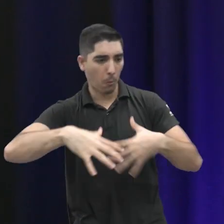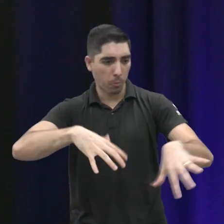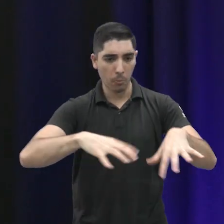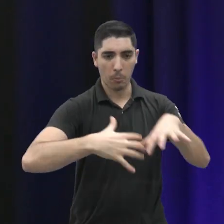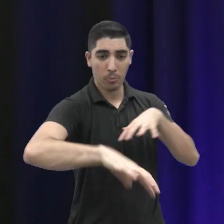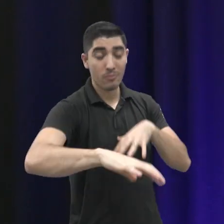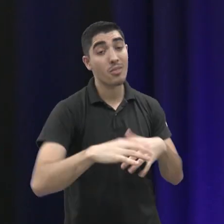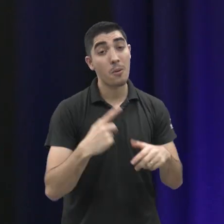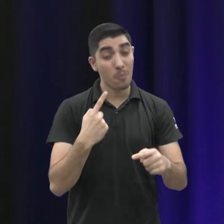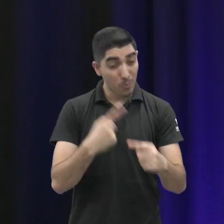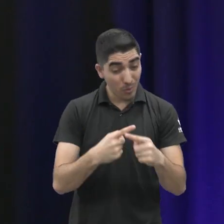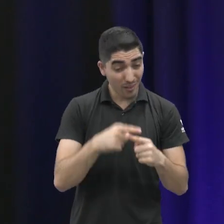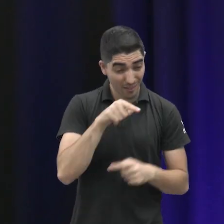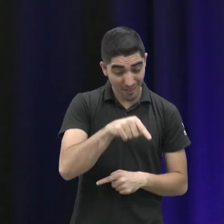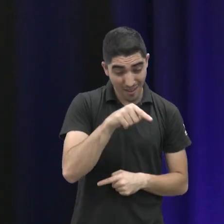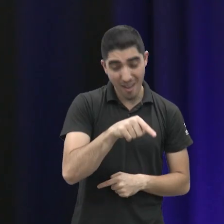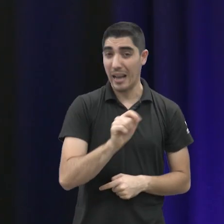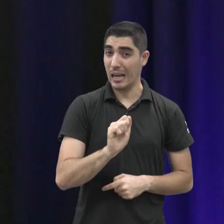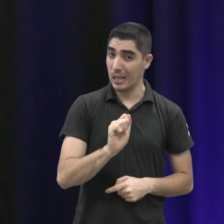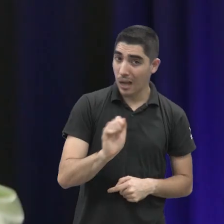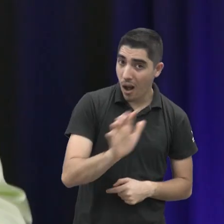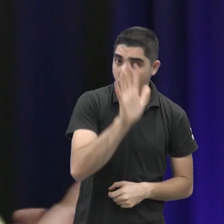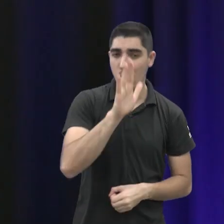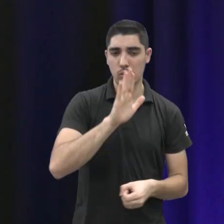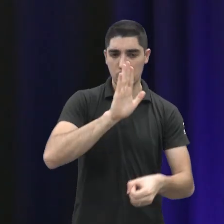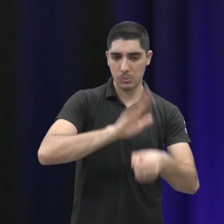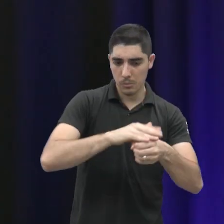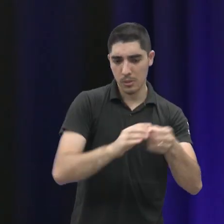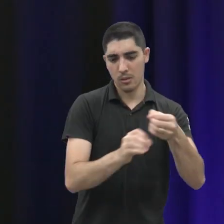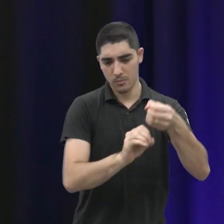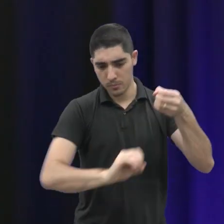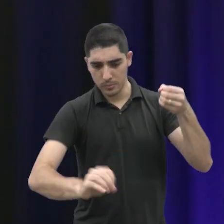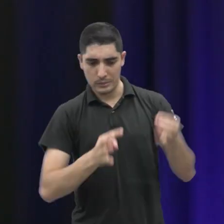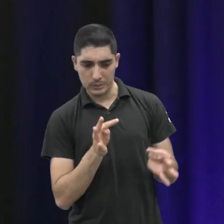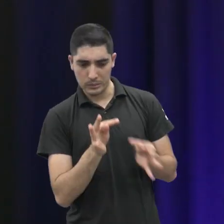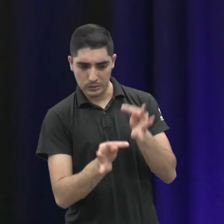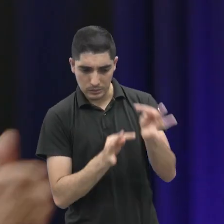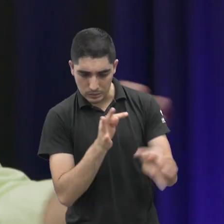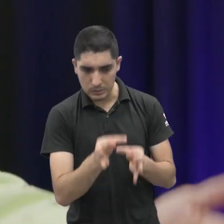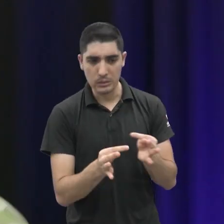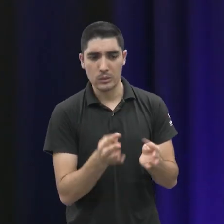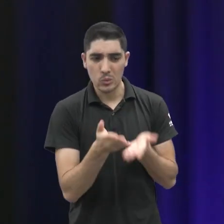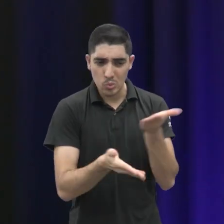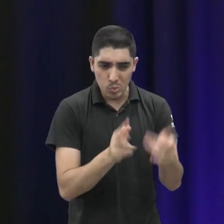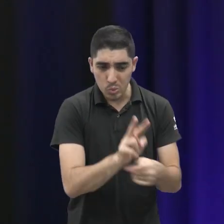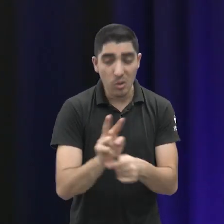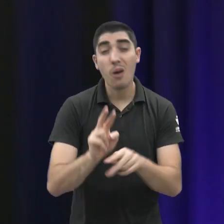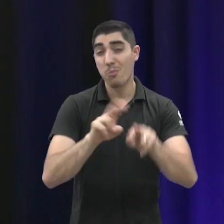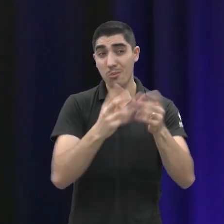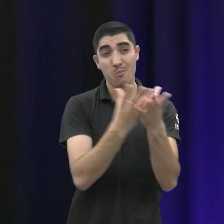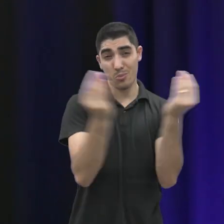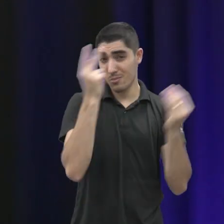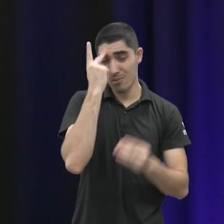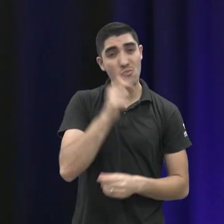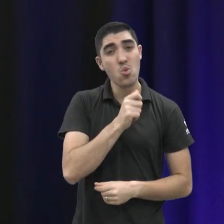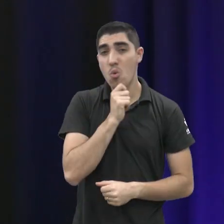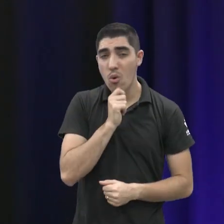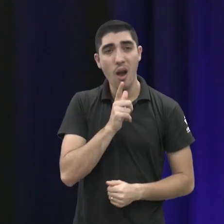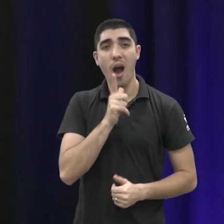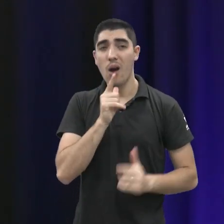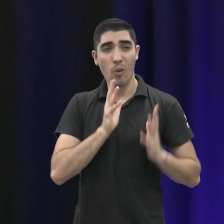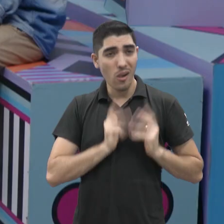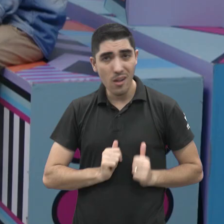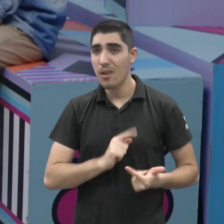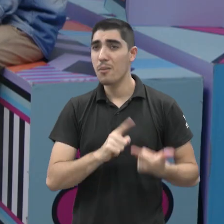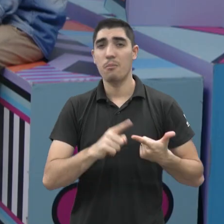alto do saneamento que faz com que muita gente ainda não tenha esse acesso à água potável ou à coleta de esgoto e